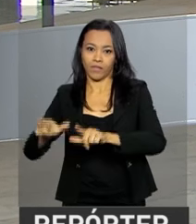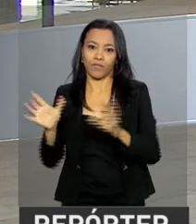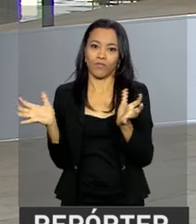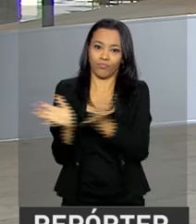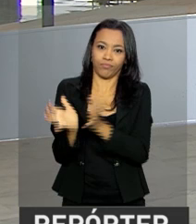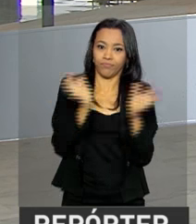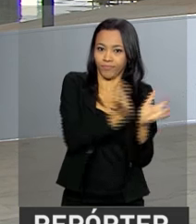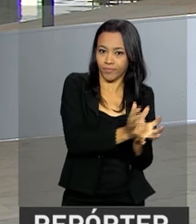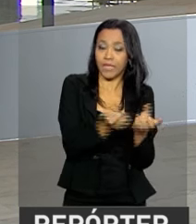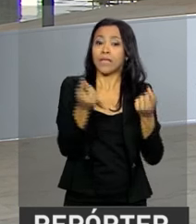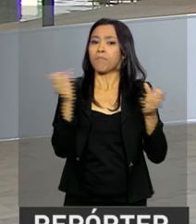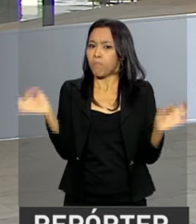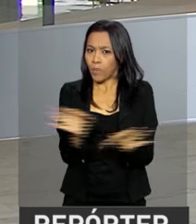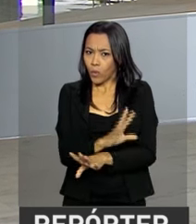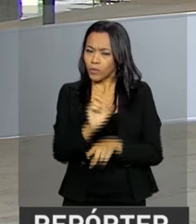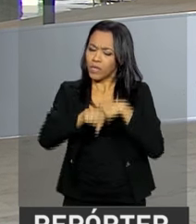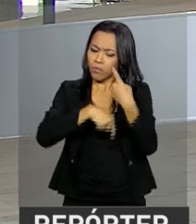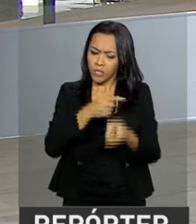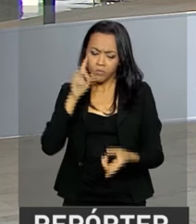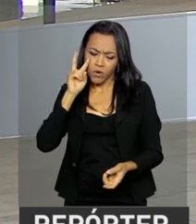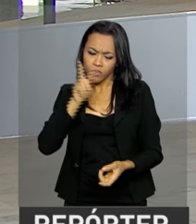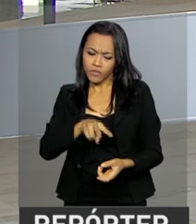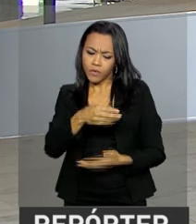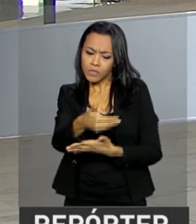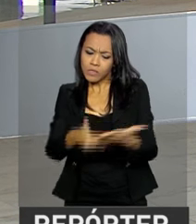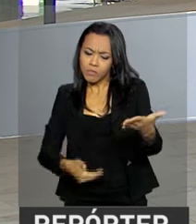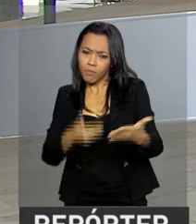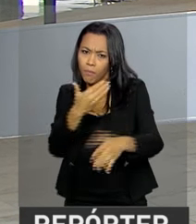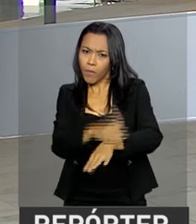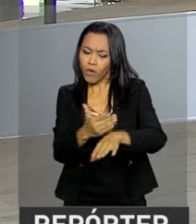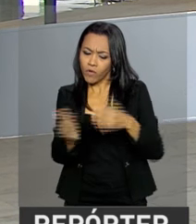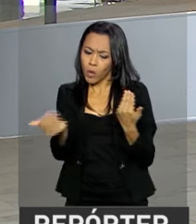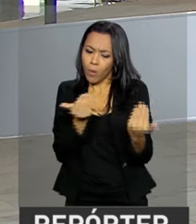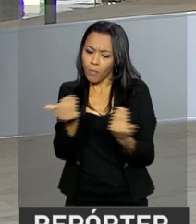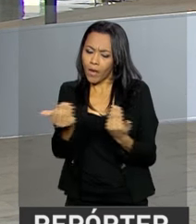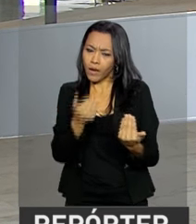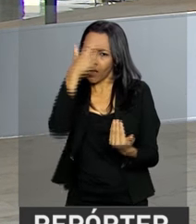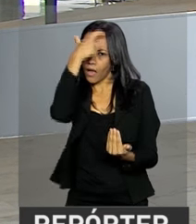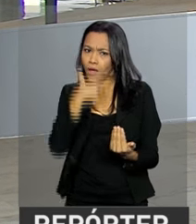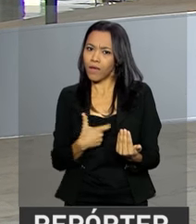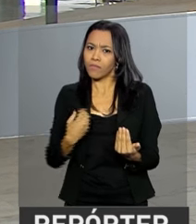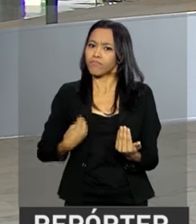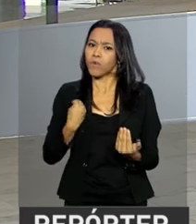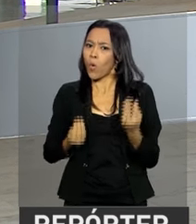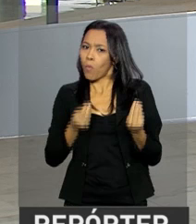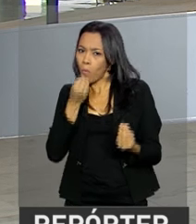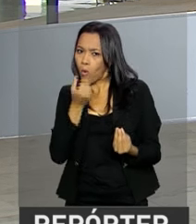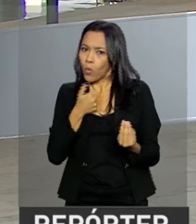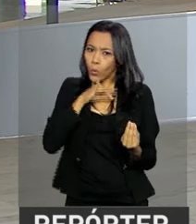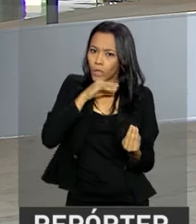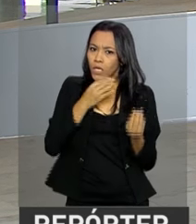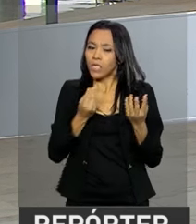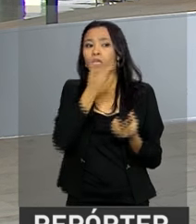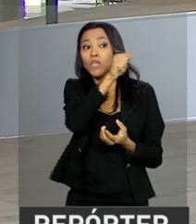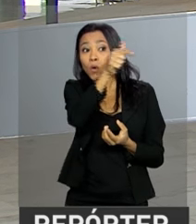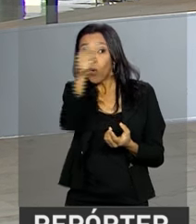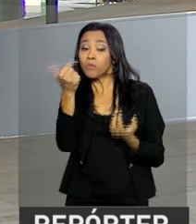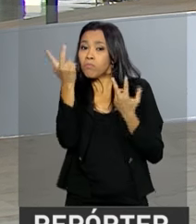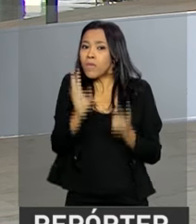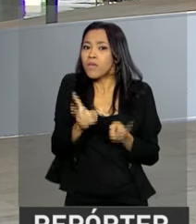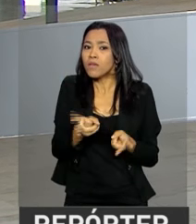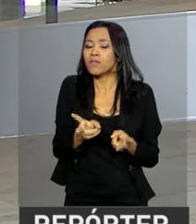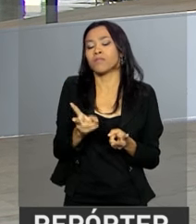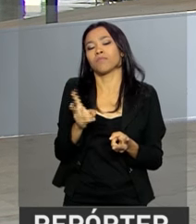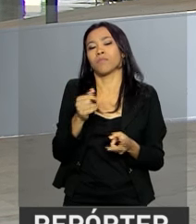depois do simulado estudante pode conferir o ranking geral e comparar o desempenho pessoal com de outros estudantes que buscam uma vaga na mesma universidade